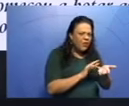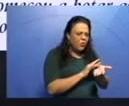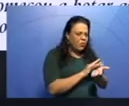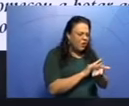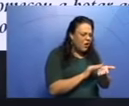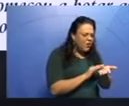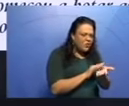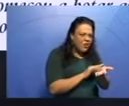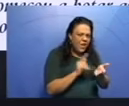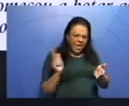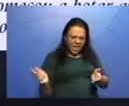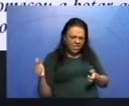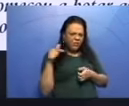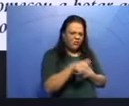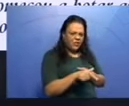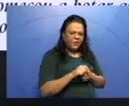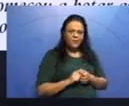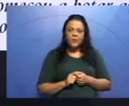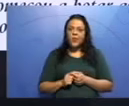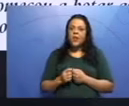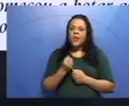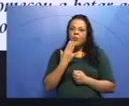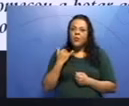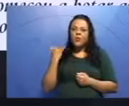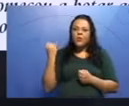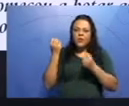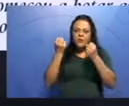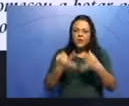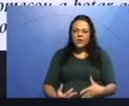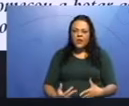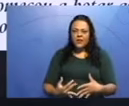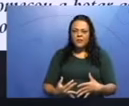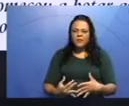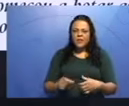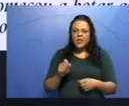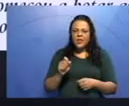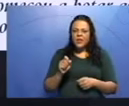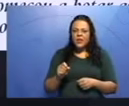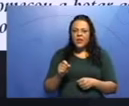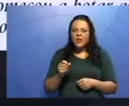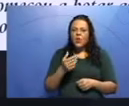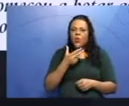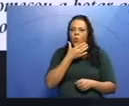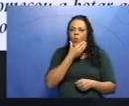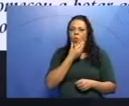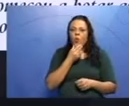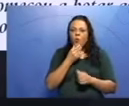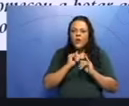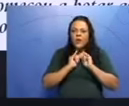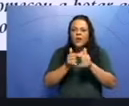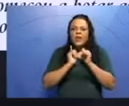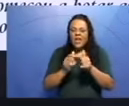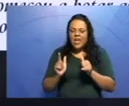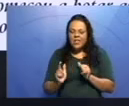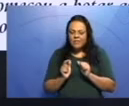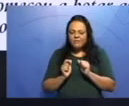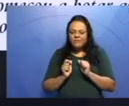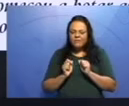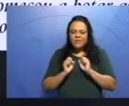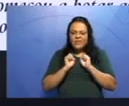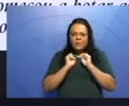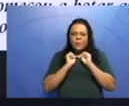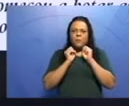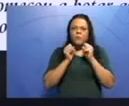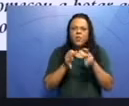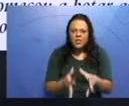uma coisa muito importante. Esse conto, o narrador, ele nos lança para o meio da história. Então não é